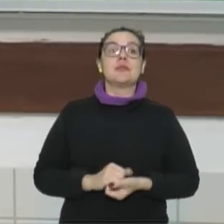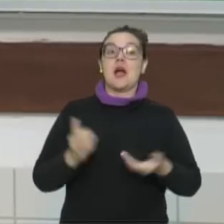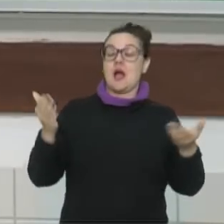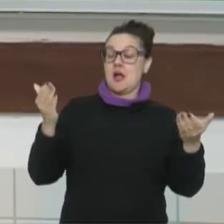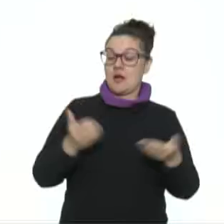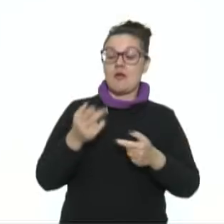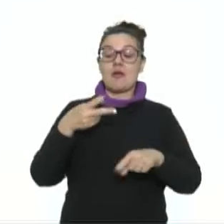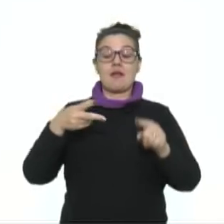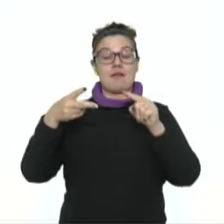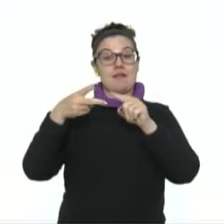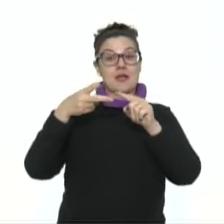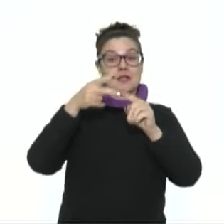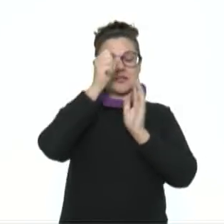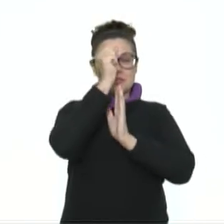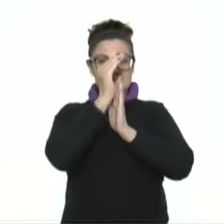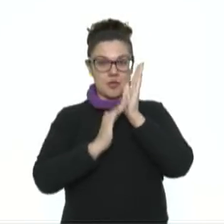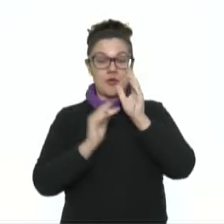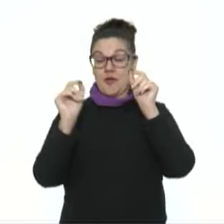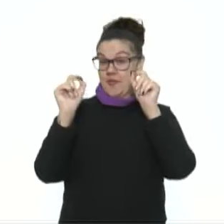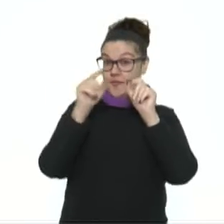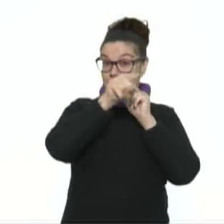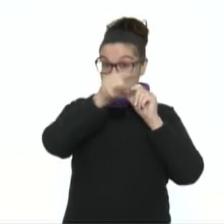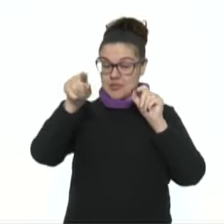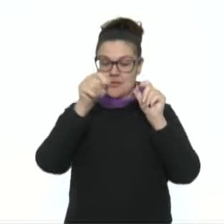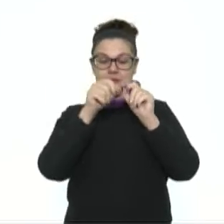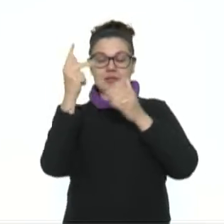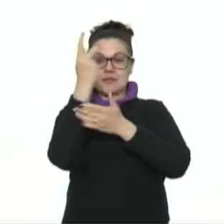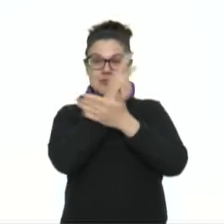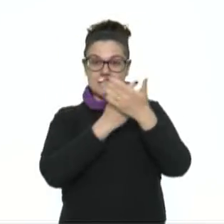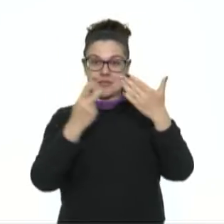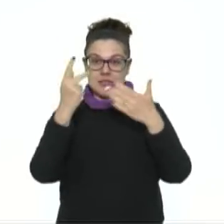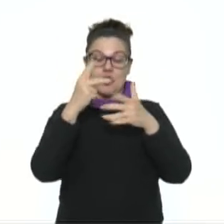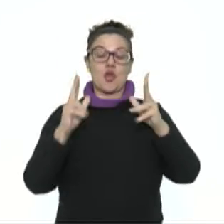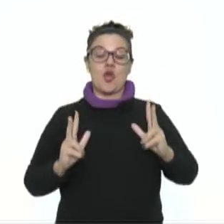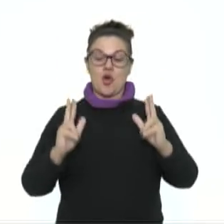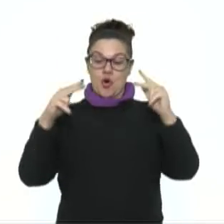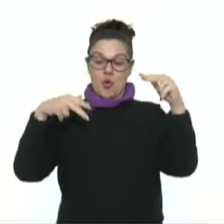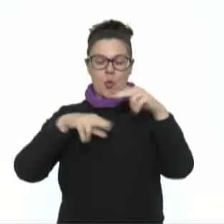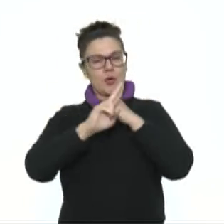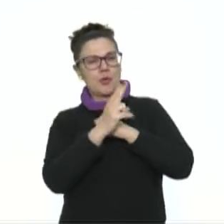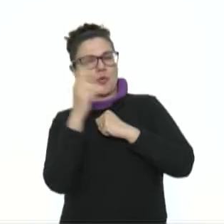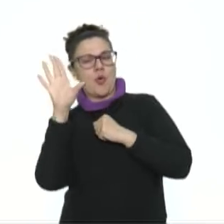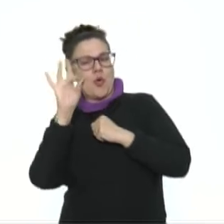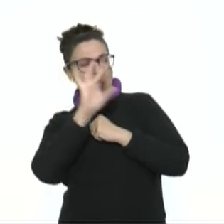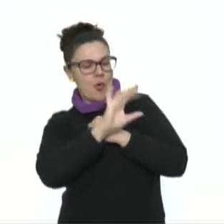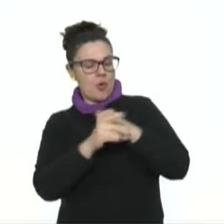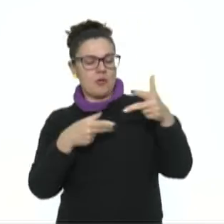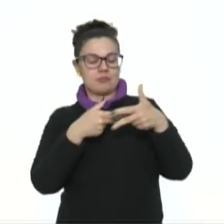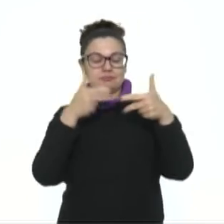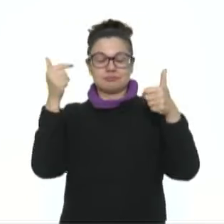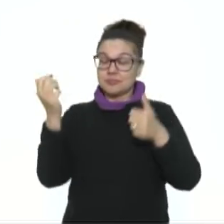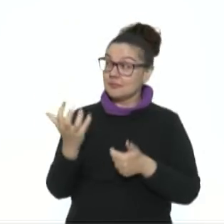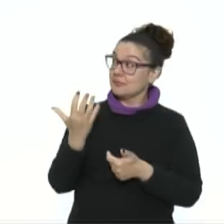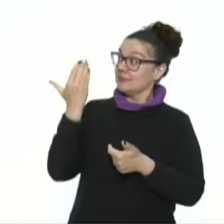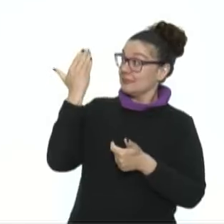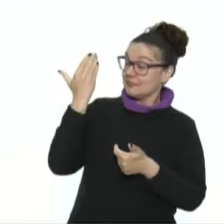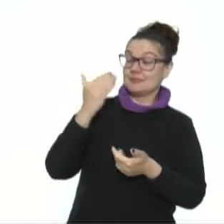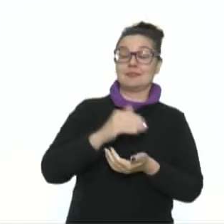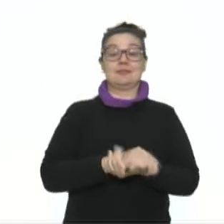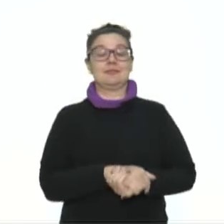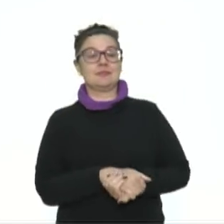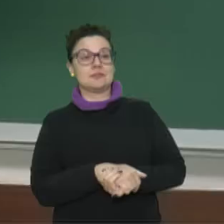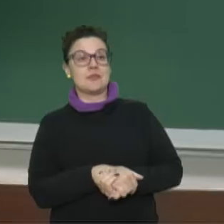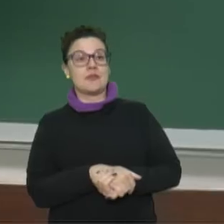Então, agora é com vocês. Ó. Crie um desenho, recorte e colagem ou pintura, inspirado na obra Abajur de Zildo